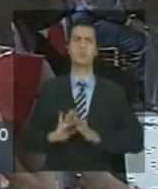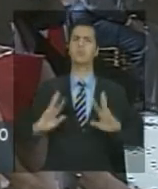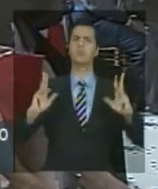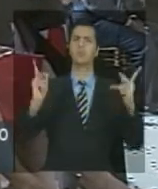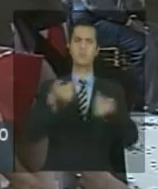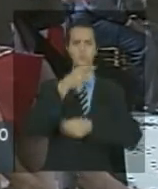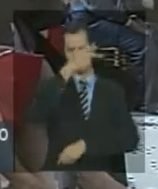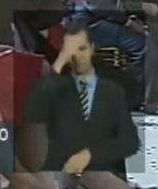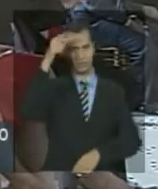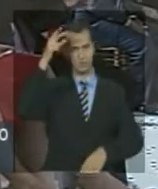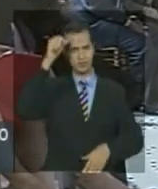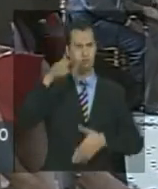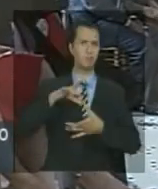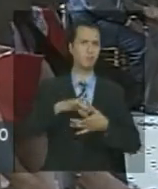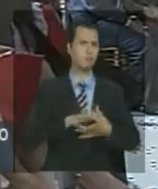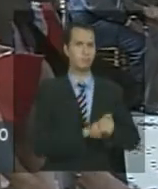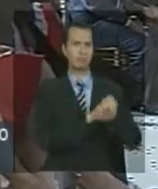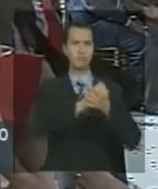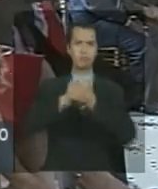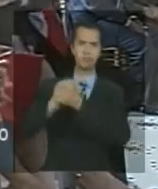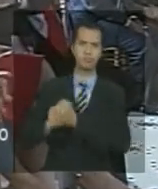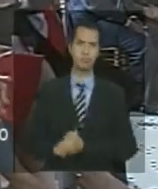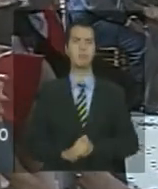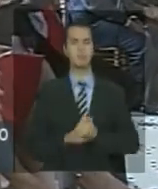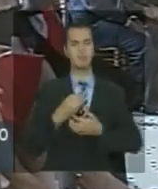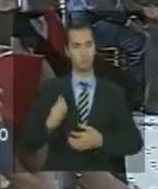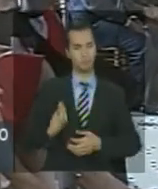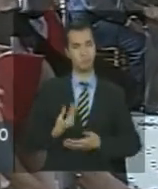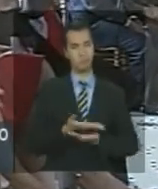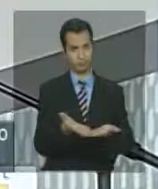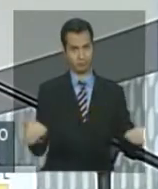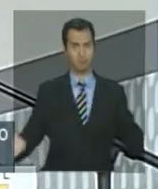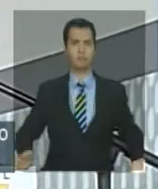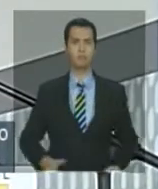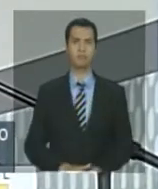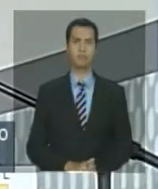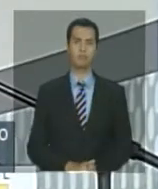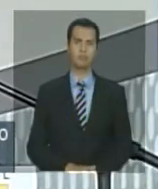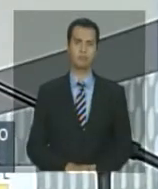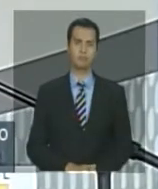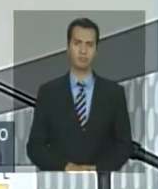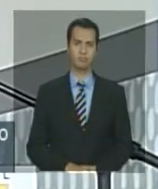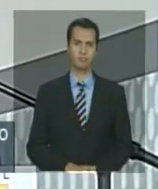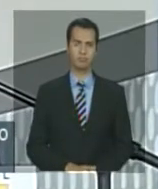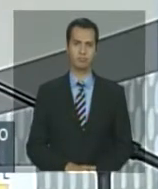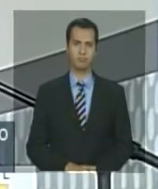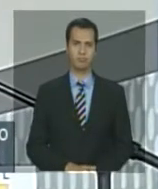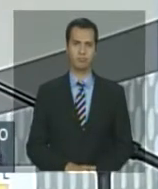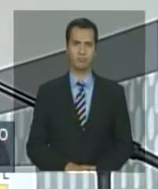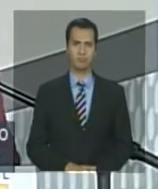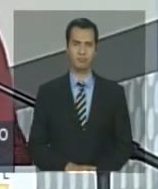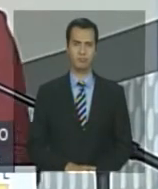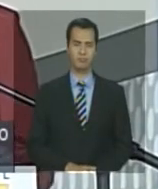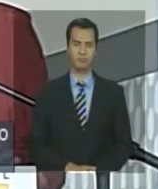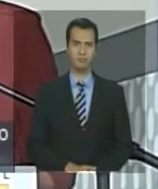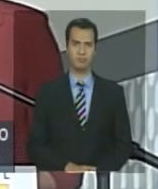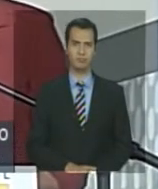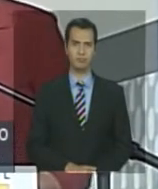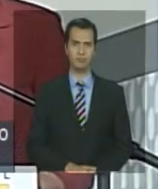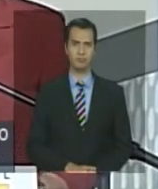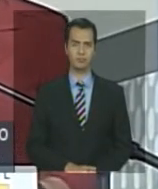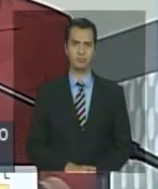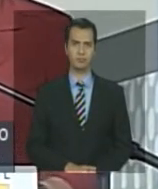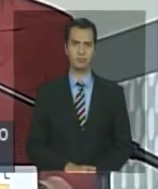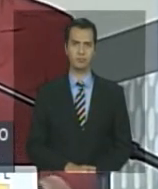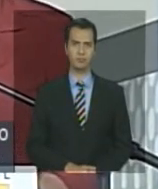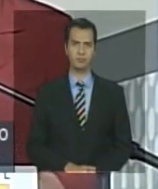todos os prefeitos e as prefeitas aqui presentes. Queria também, de